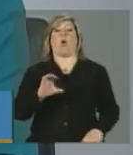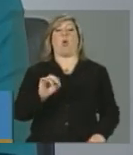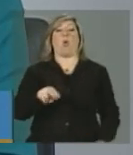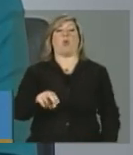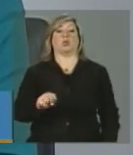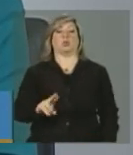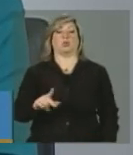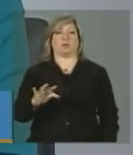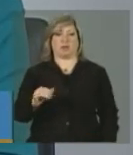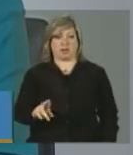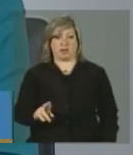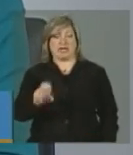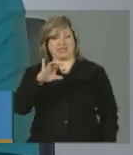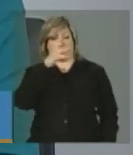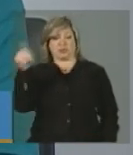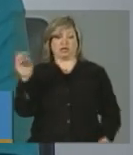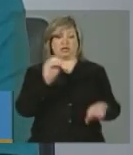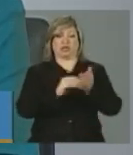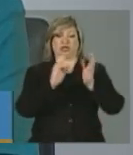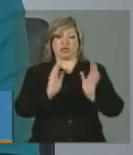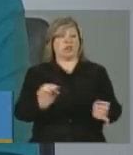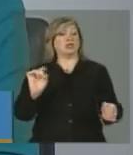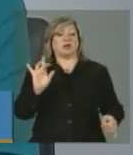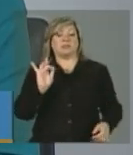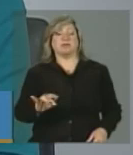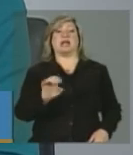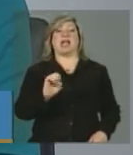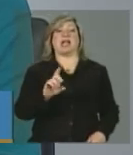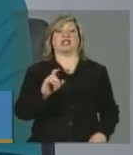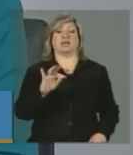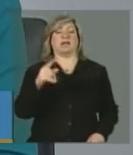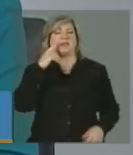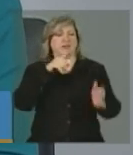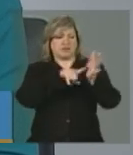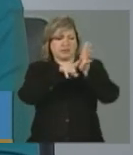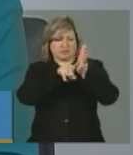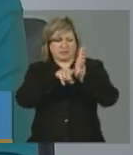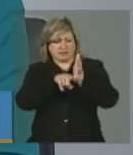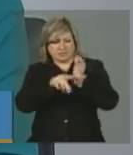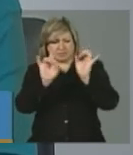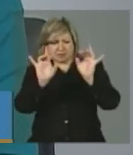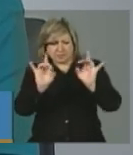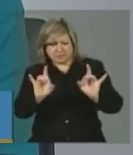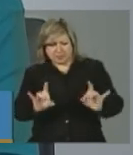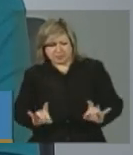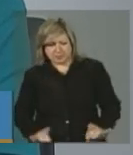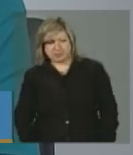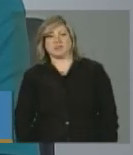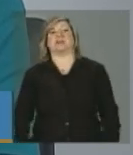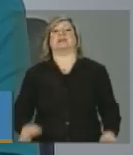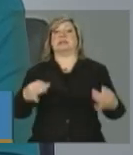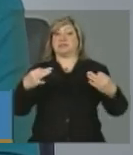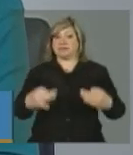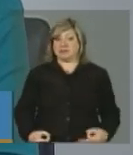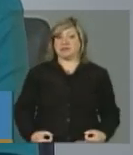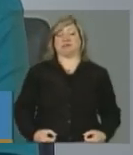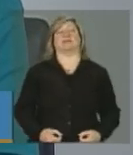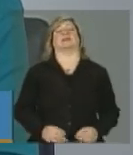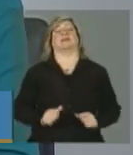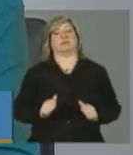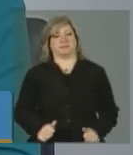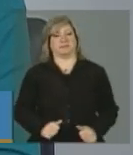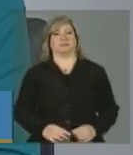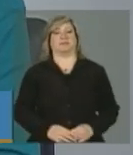já estiver cadastrada, basta clicar em Editar e verificar todas essas informações que a Cristina falou anteriormente, se estão preenchidas